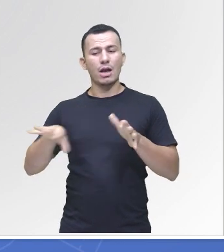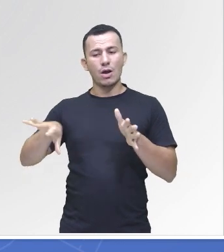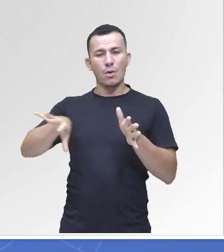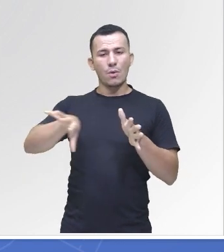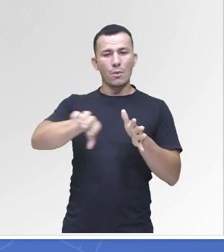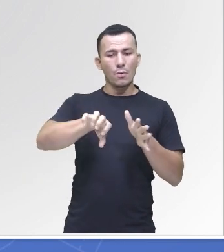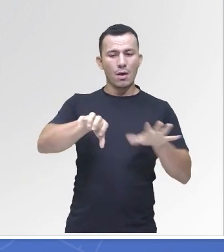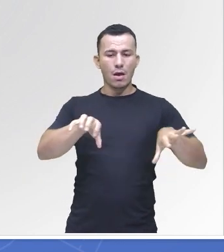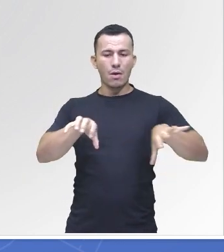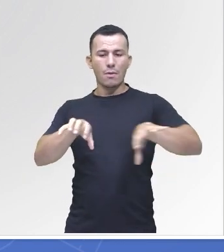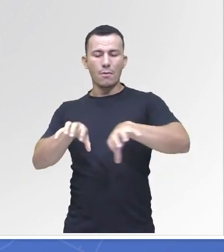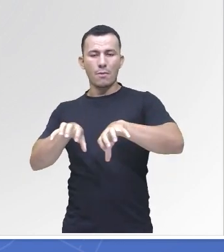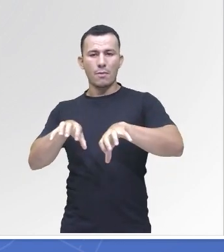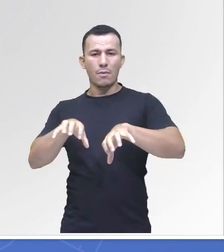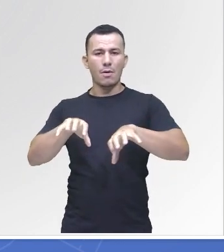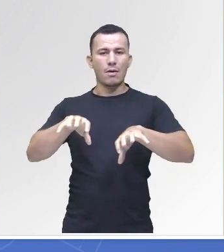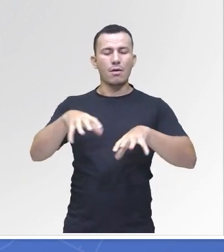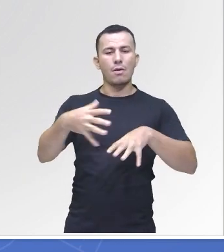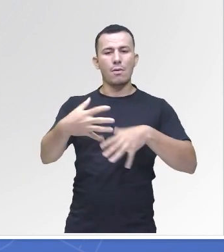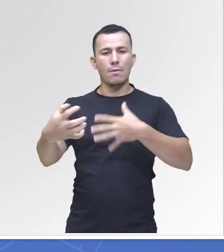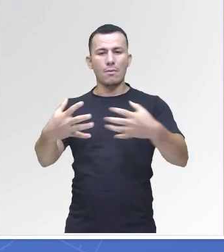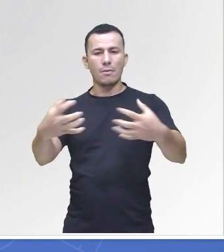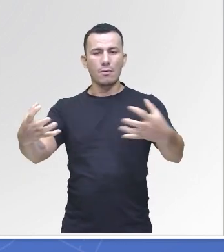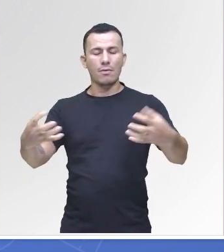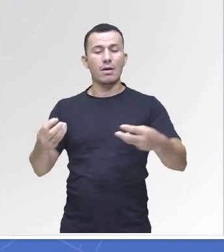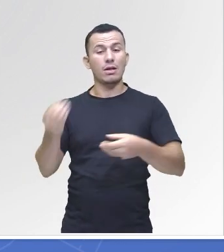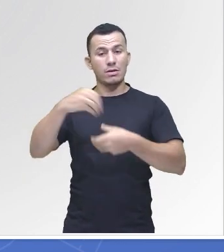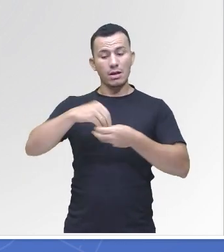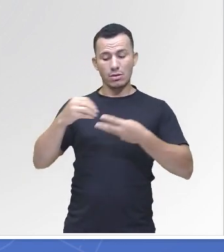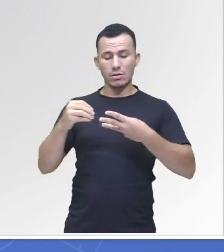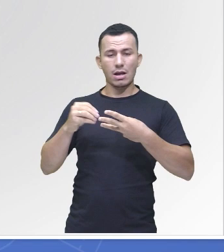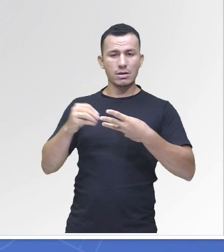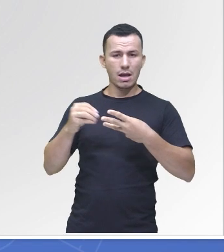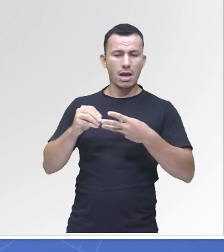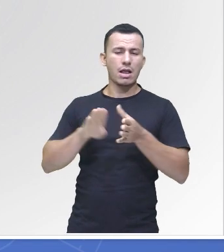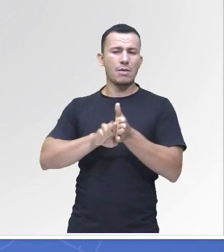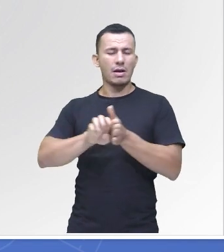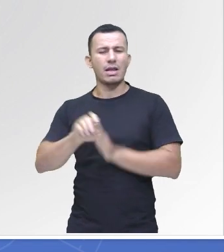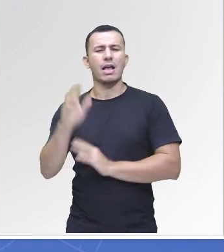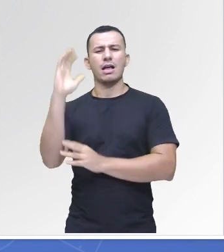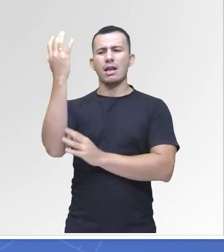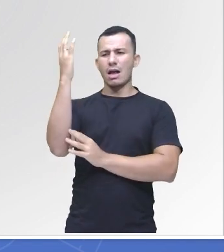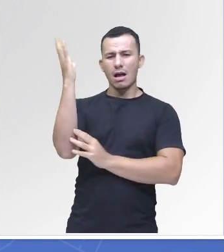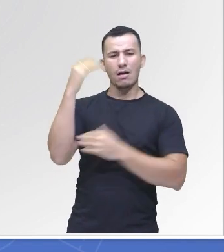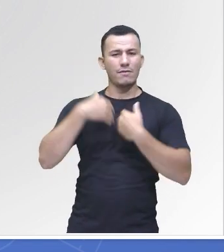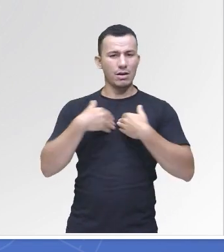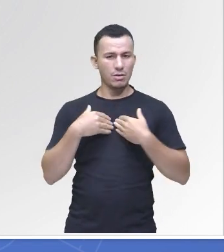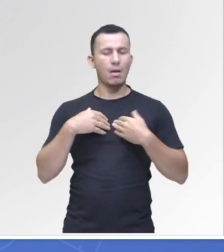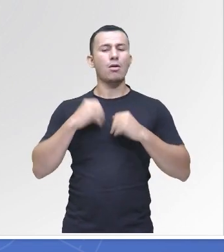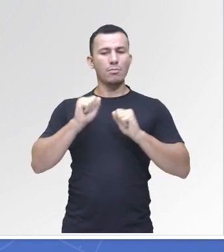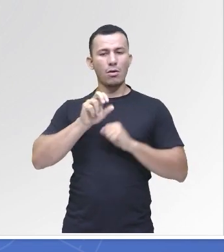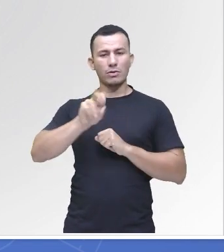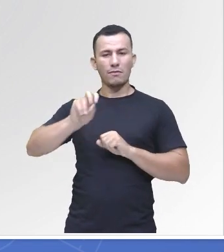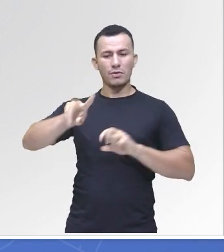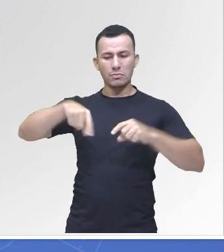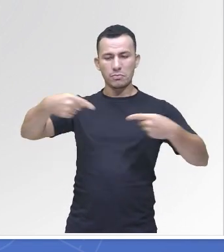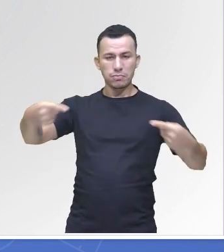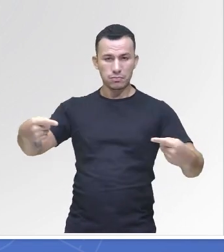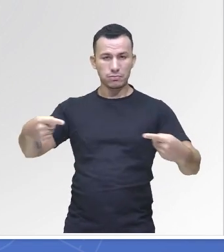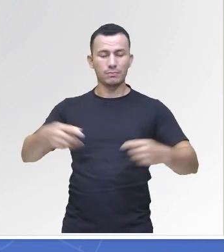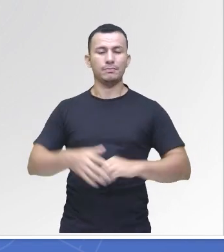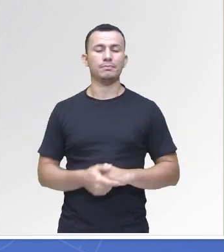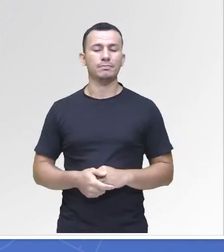Parasitar. Onde? Dentro da célula, que pode ser uma bactéria, uma planta ou um animal. Tá? Então, isso é